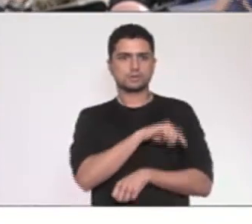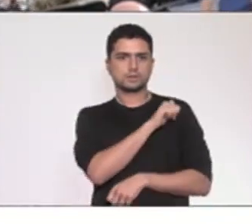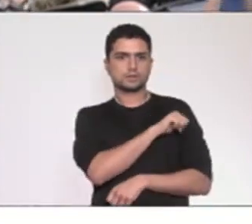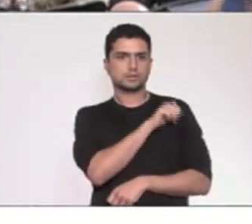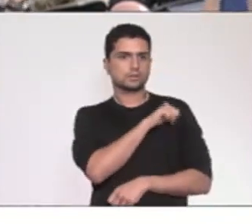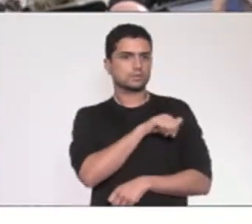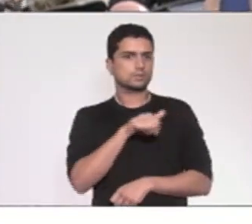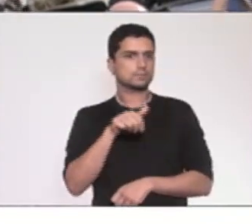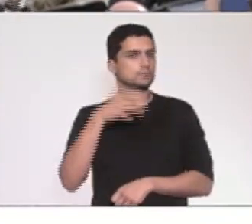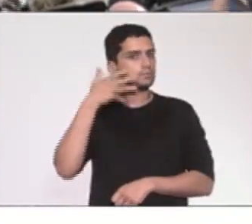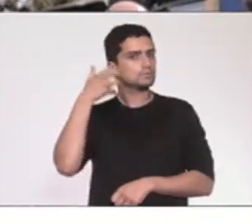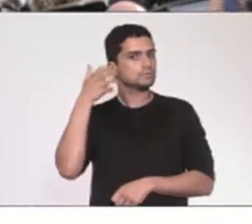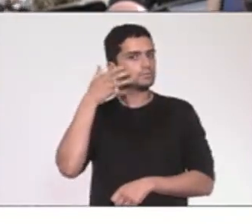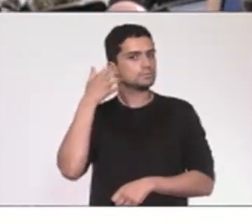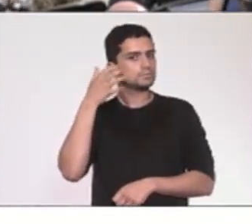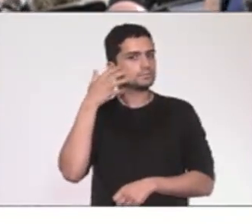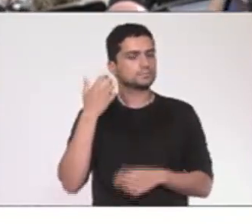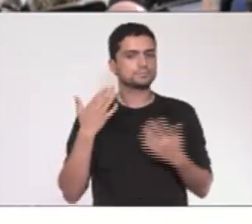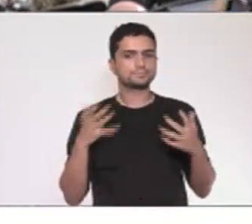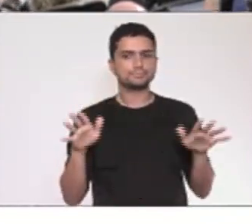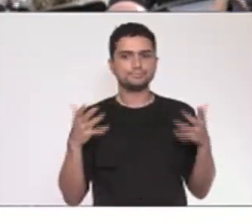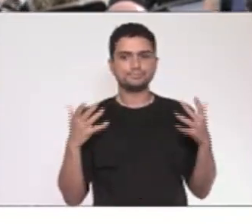favor.